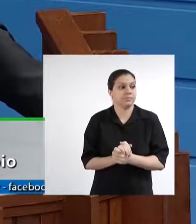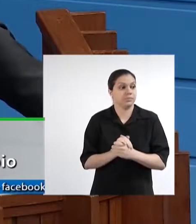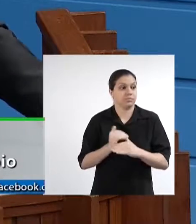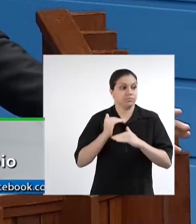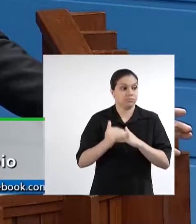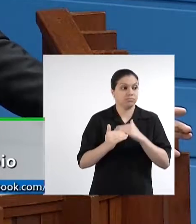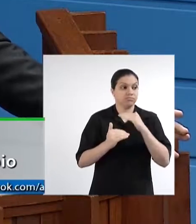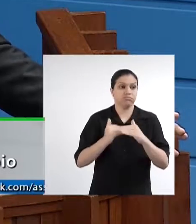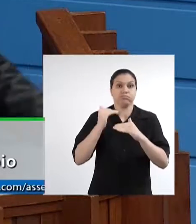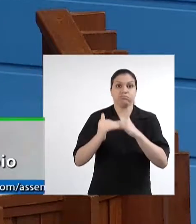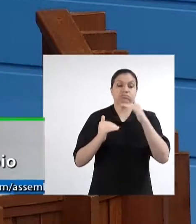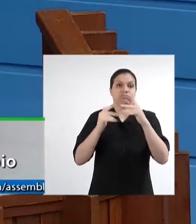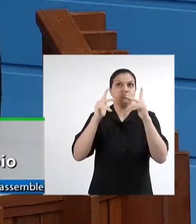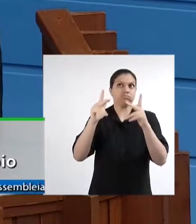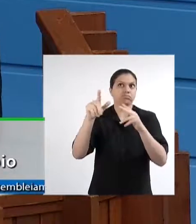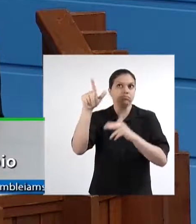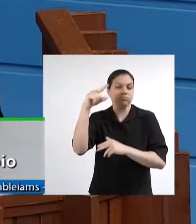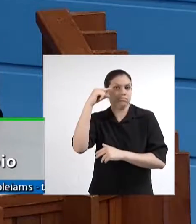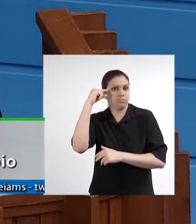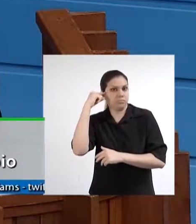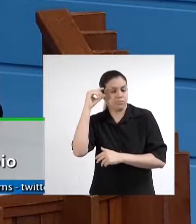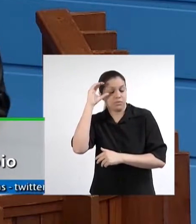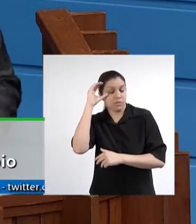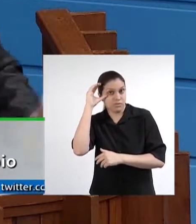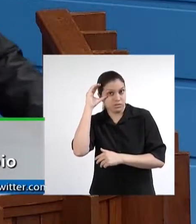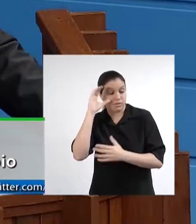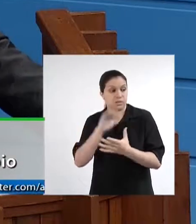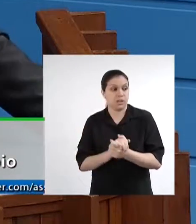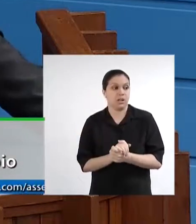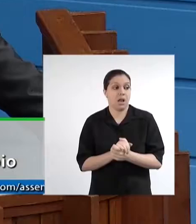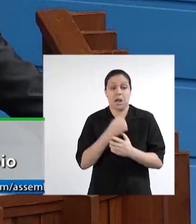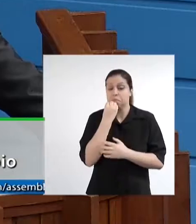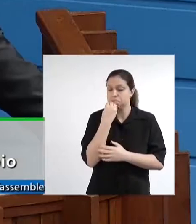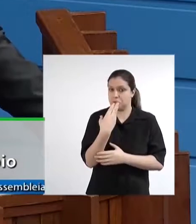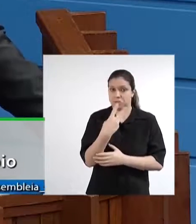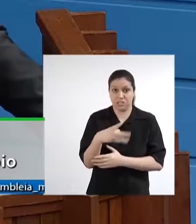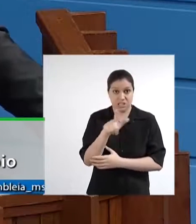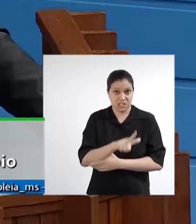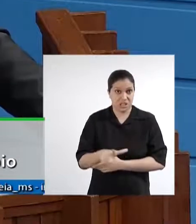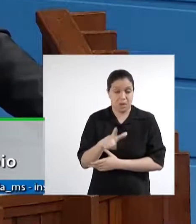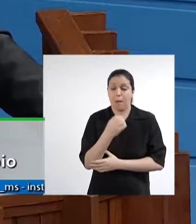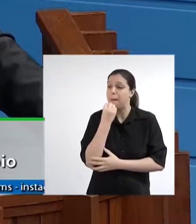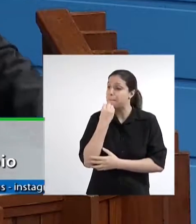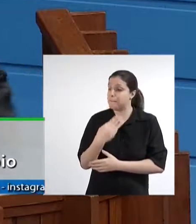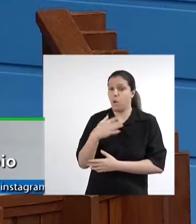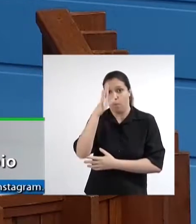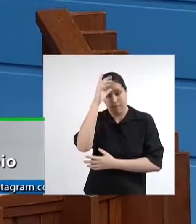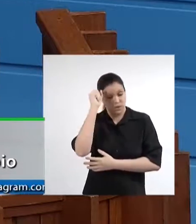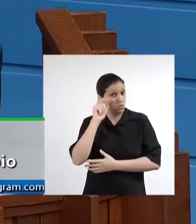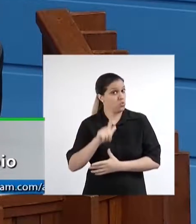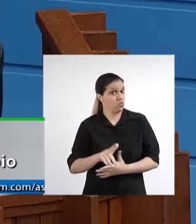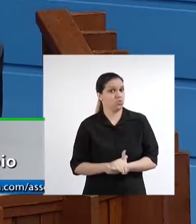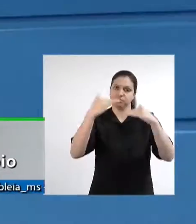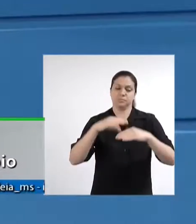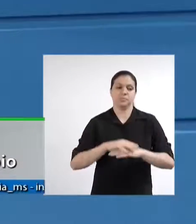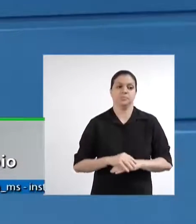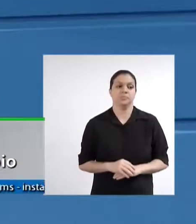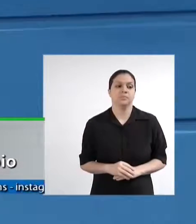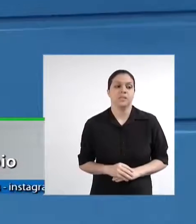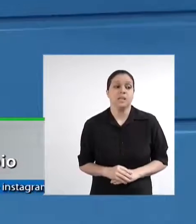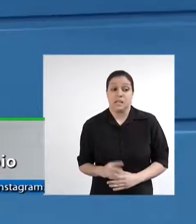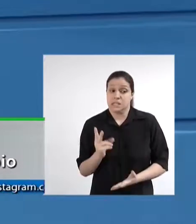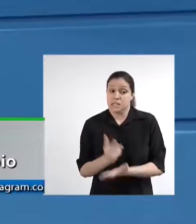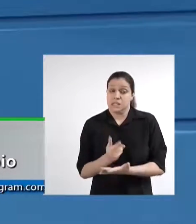chineses. E isso não é bom só para Três Lagoas, isso é bom para a região, isso é bom para o Mato Grosso do Sul, isso é bom para o Brasil. Nós